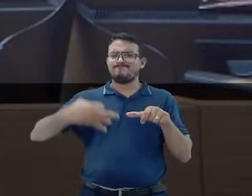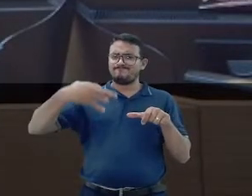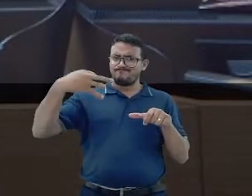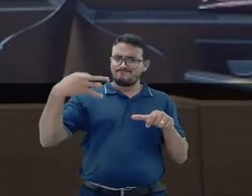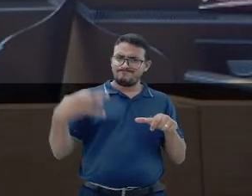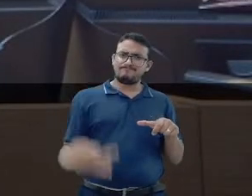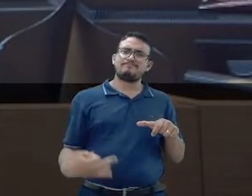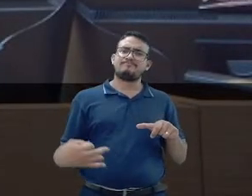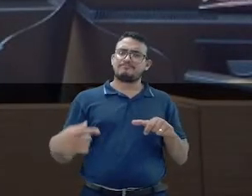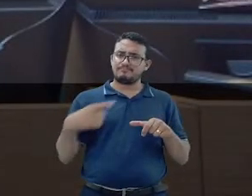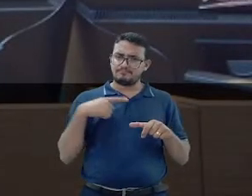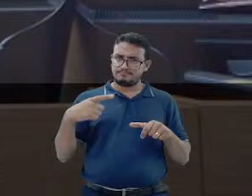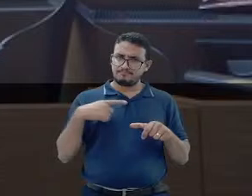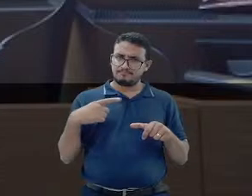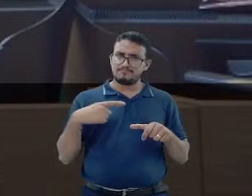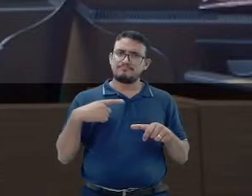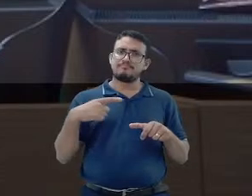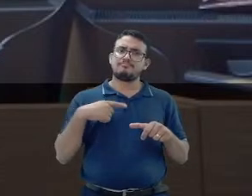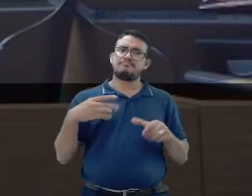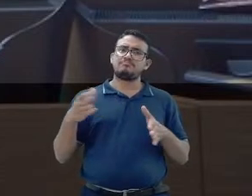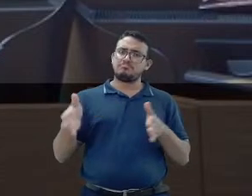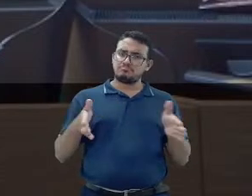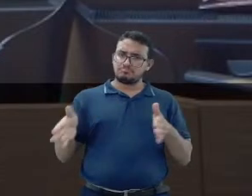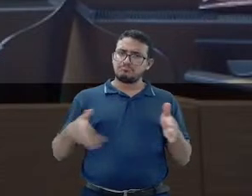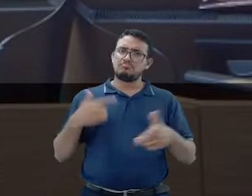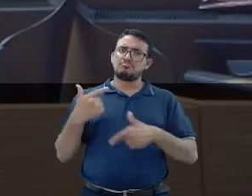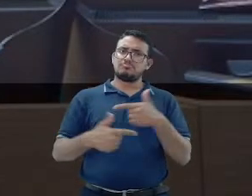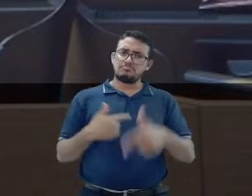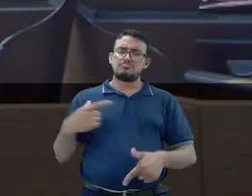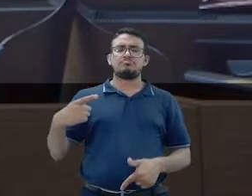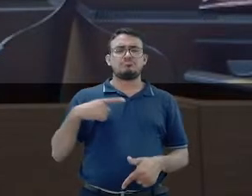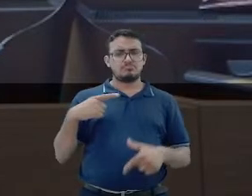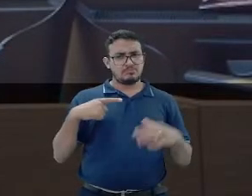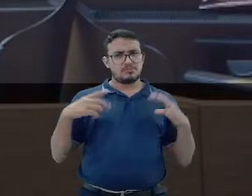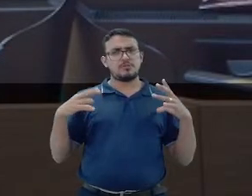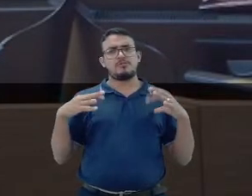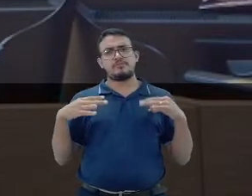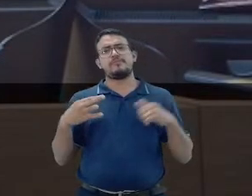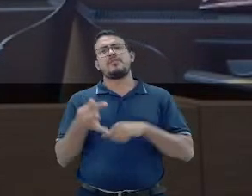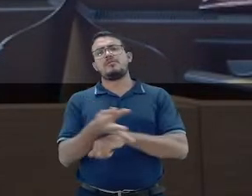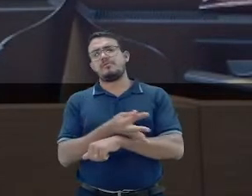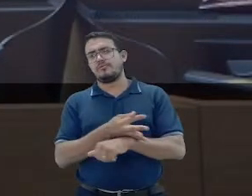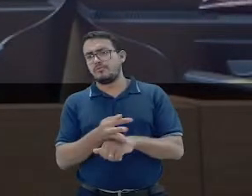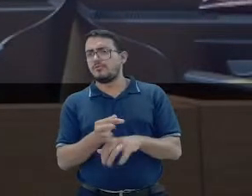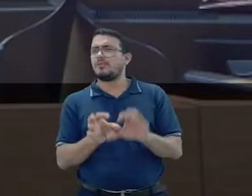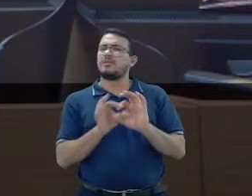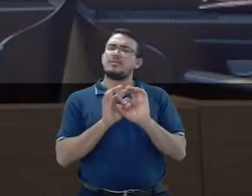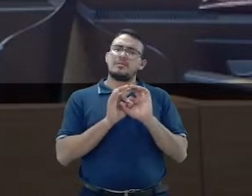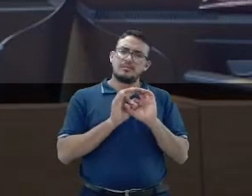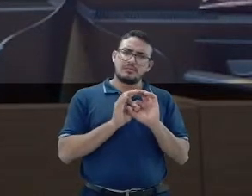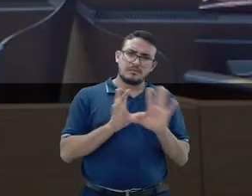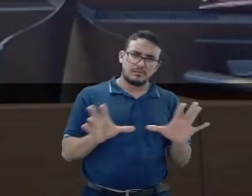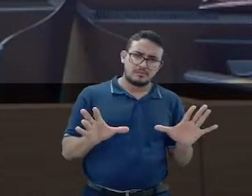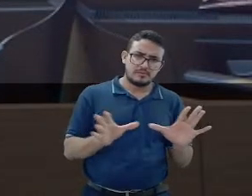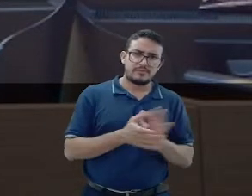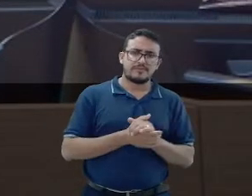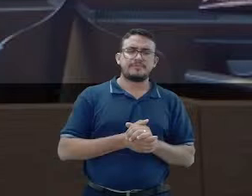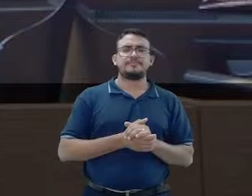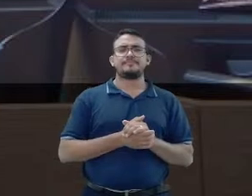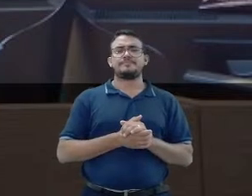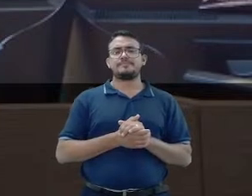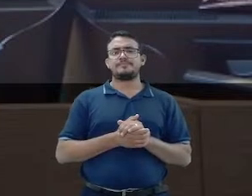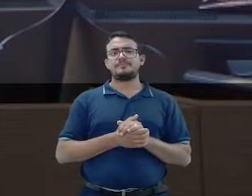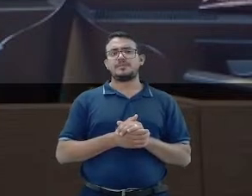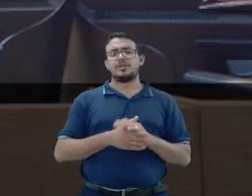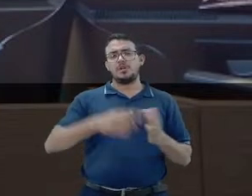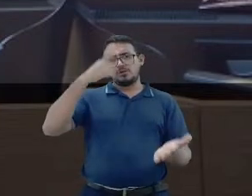fidedignamente a jornada laborada. Houve compensação, houve concessão de folgas, não houve descumprimento do